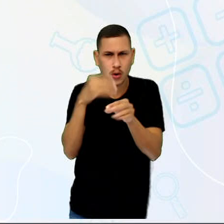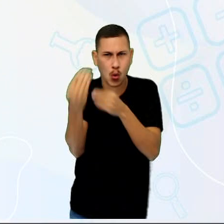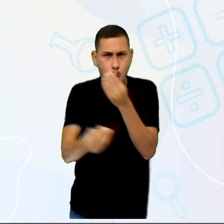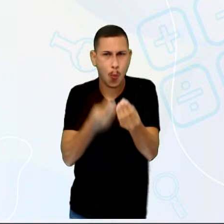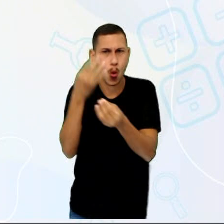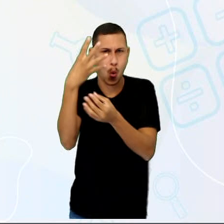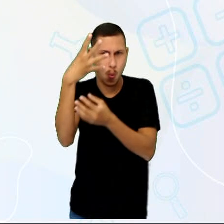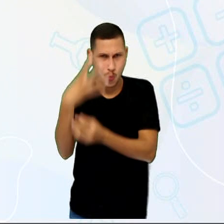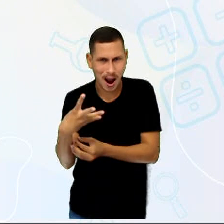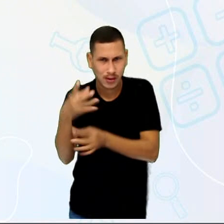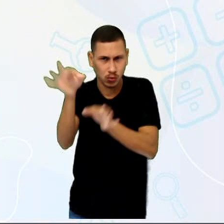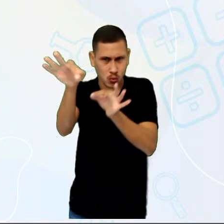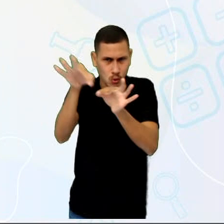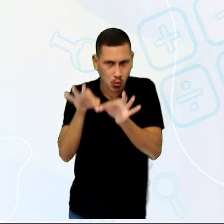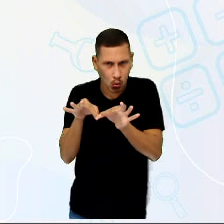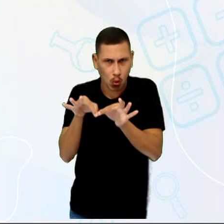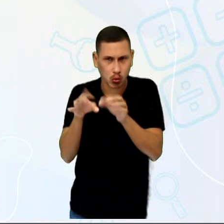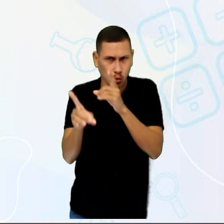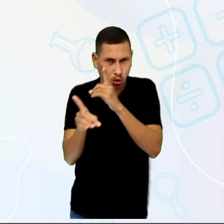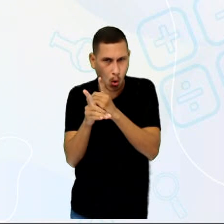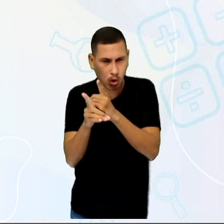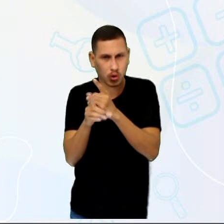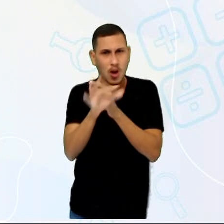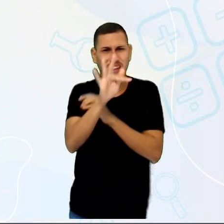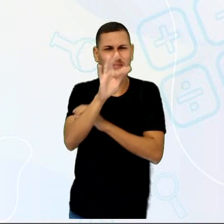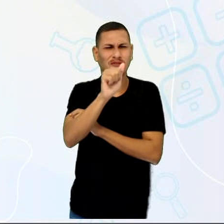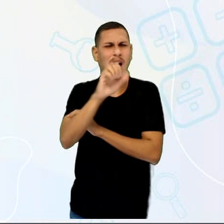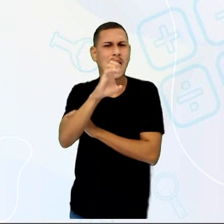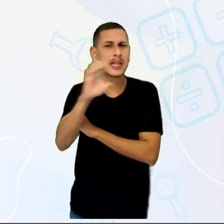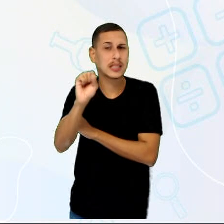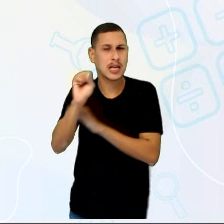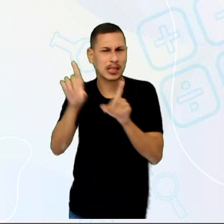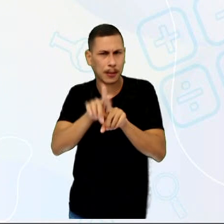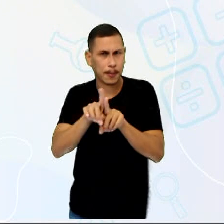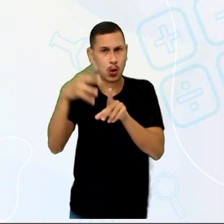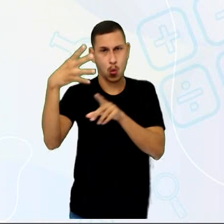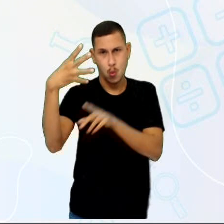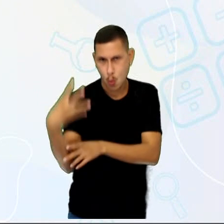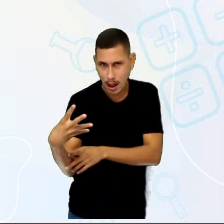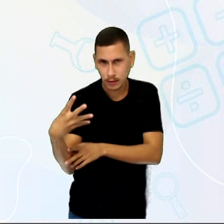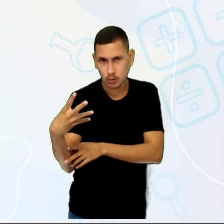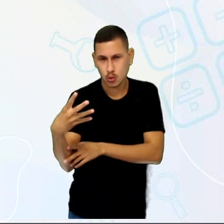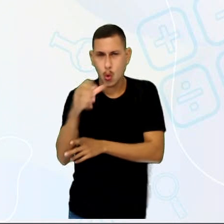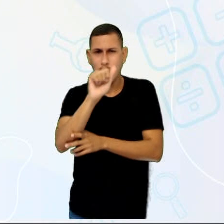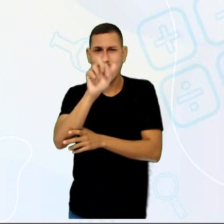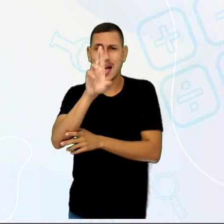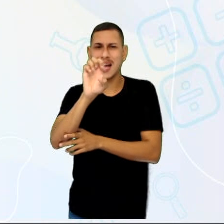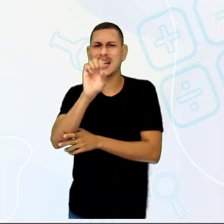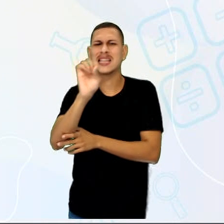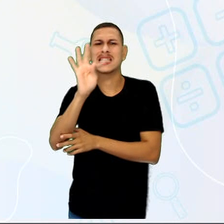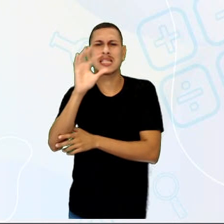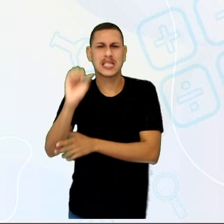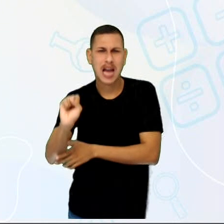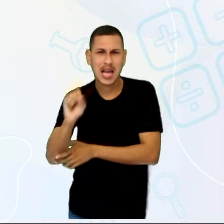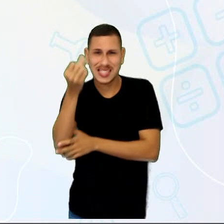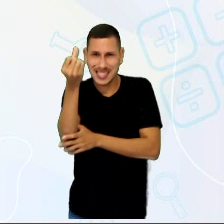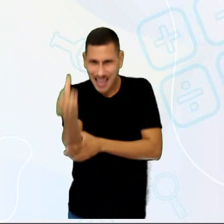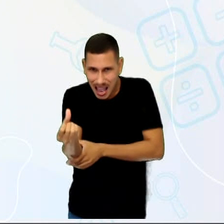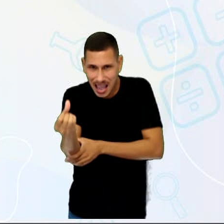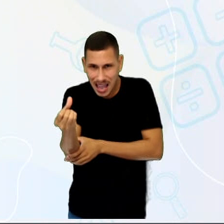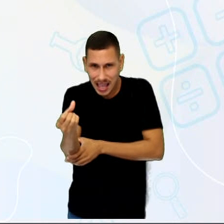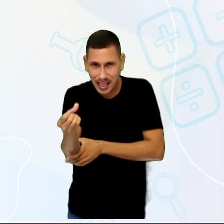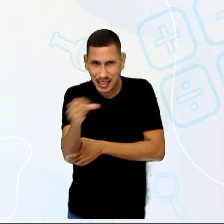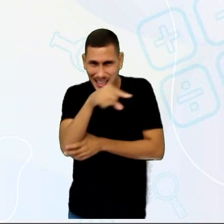4 encontros aí. As faces também são 4. E as arestas são 6, que são essas linhas